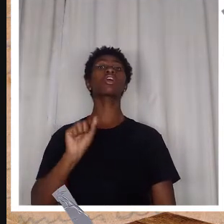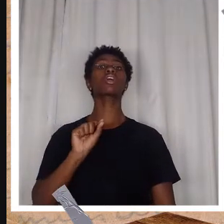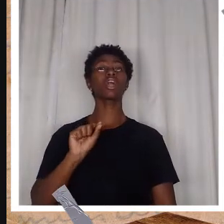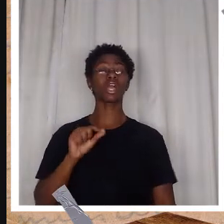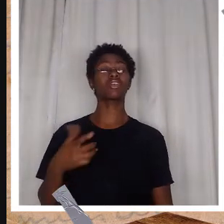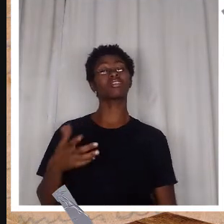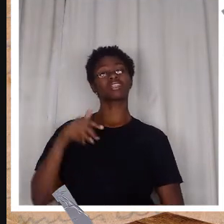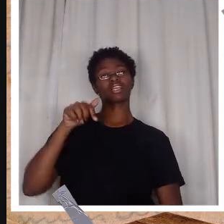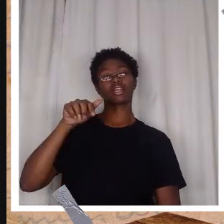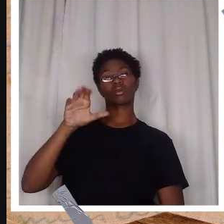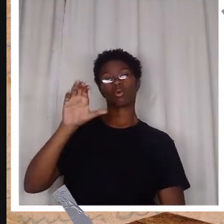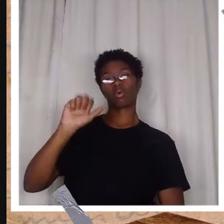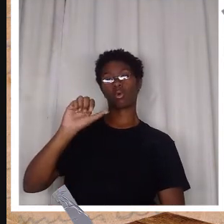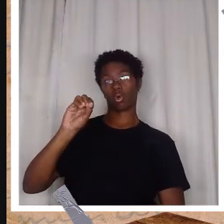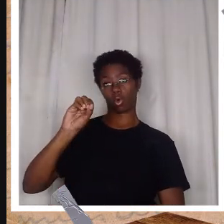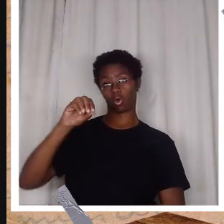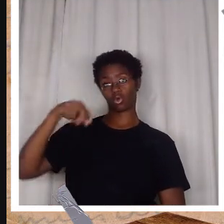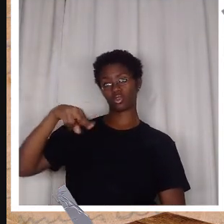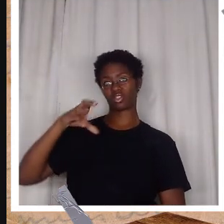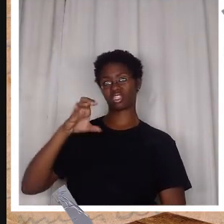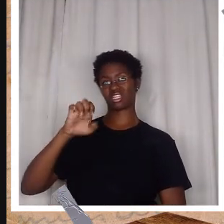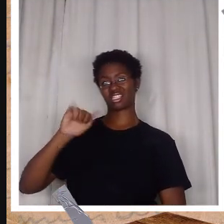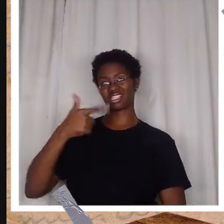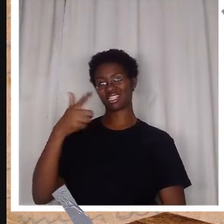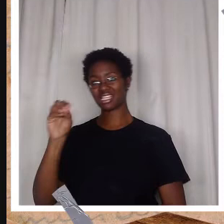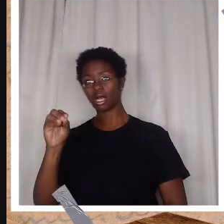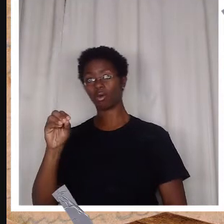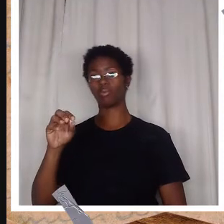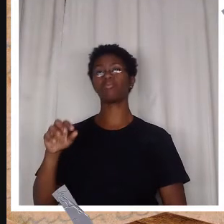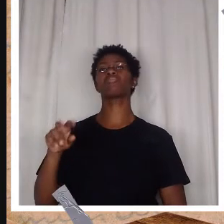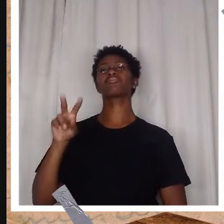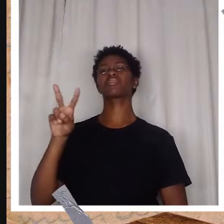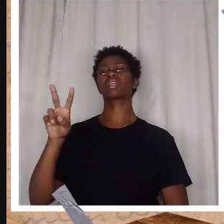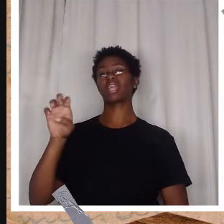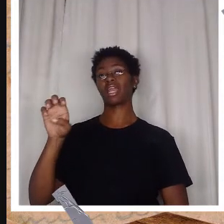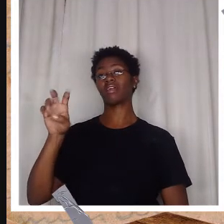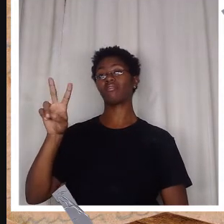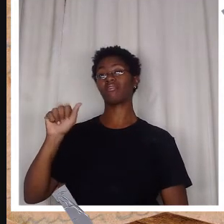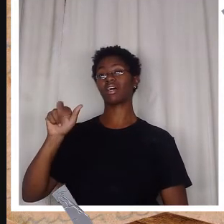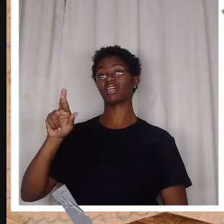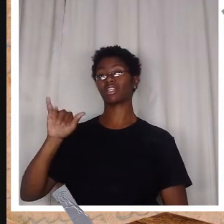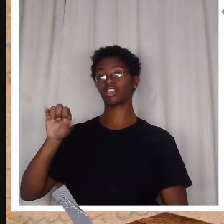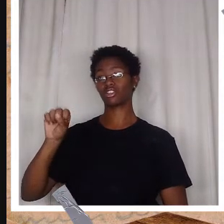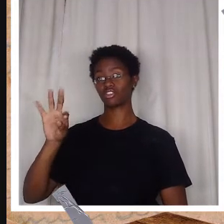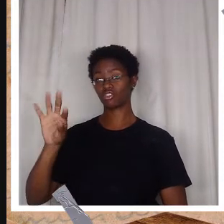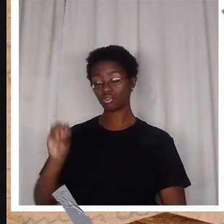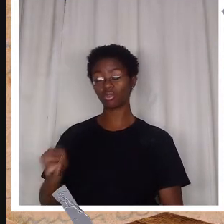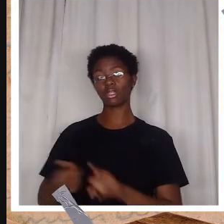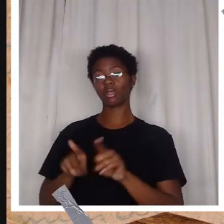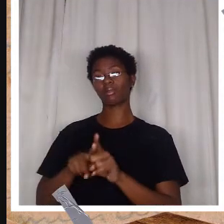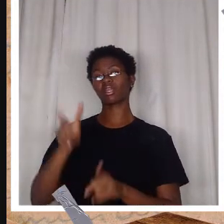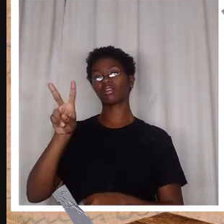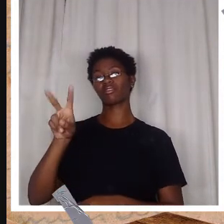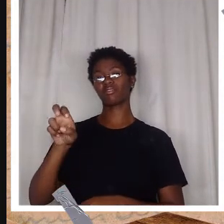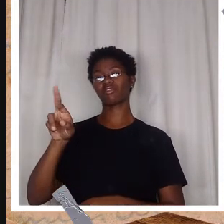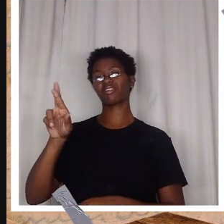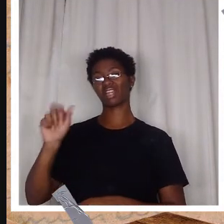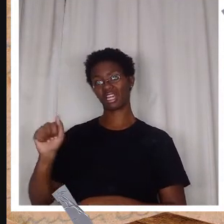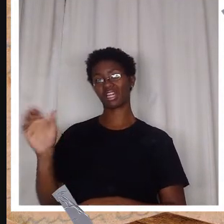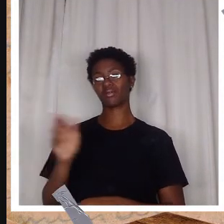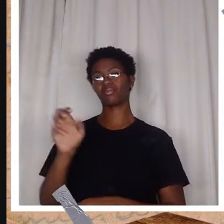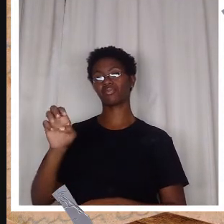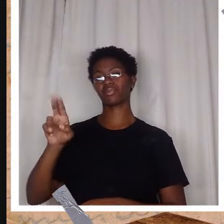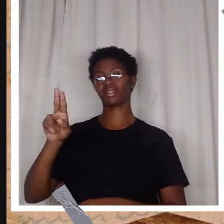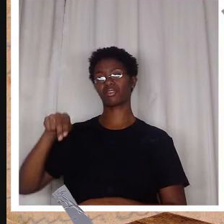Vera Eunice e mediação da queridíssima Flávia Oliveira. Já são mais de 15 mil pessoas que